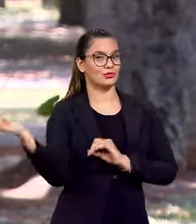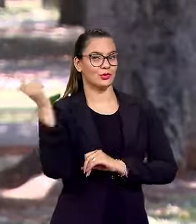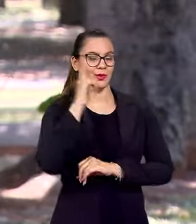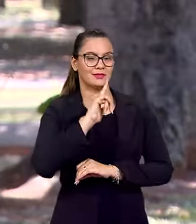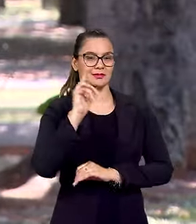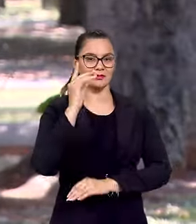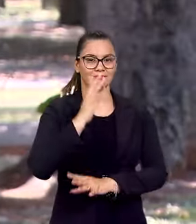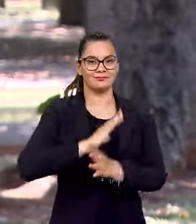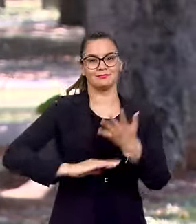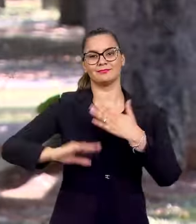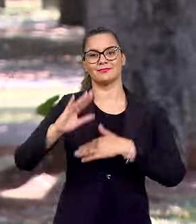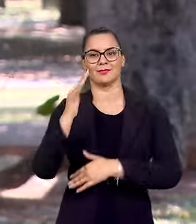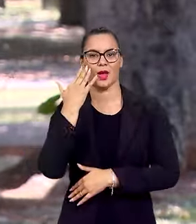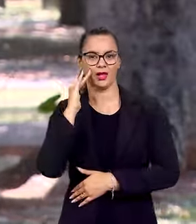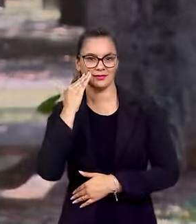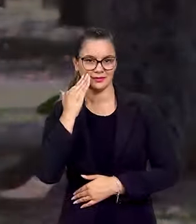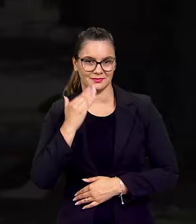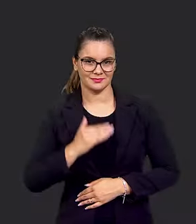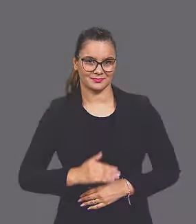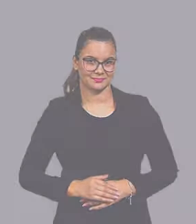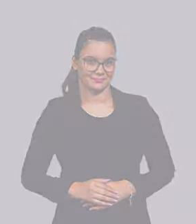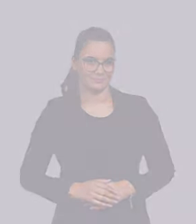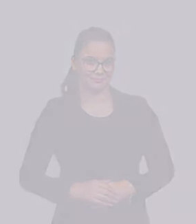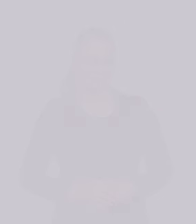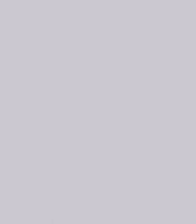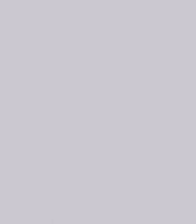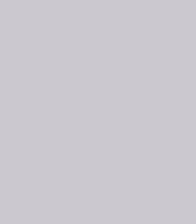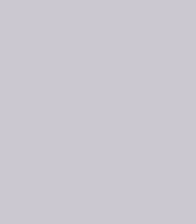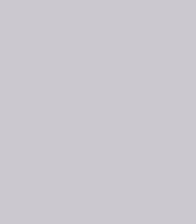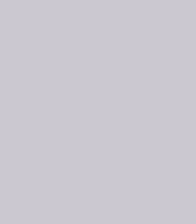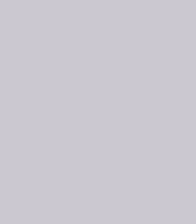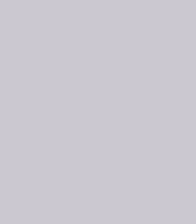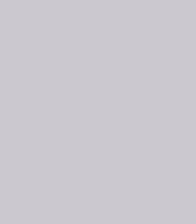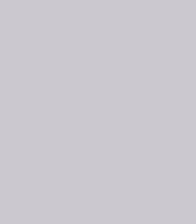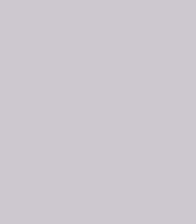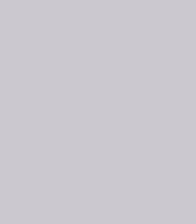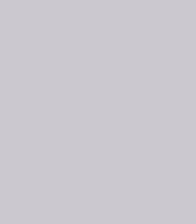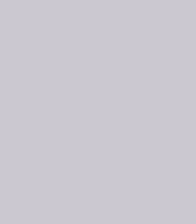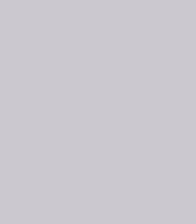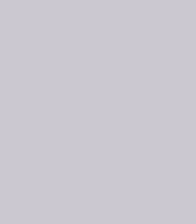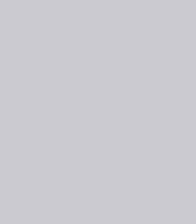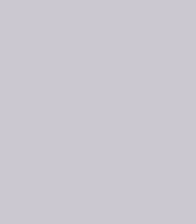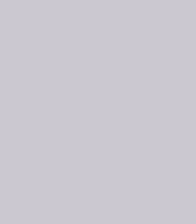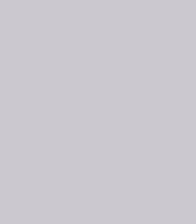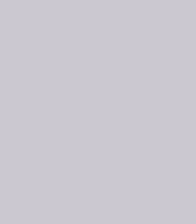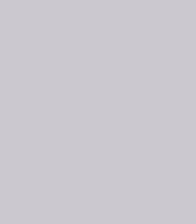longe de ser cor-de-rosa.